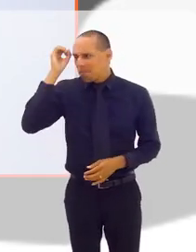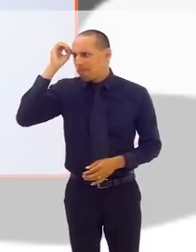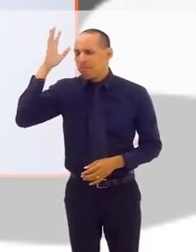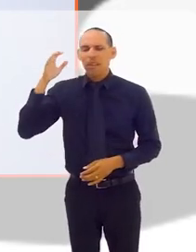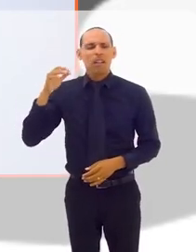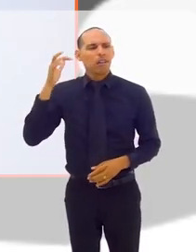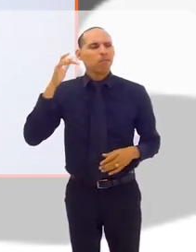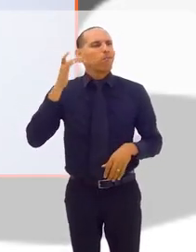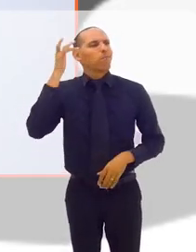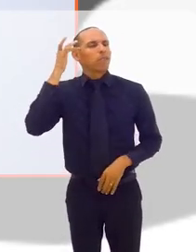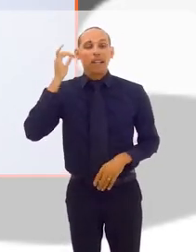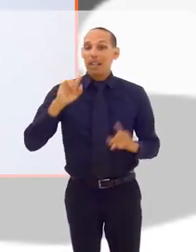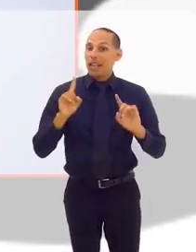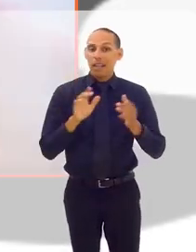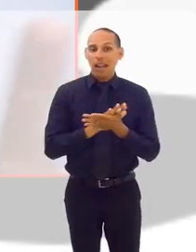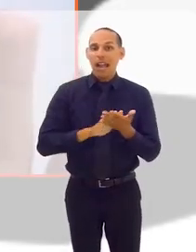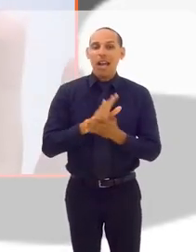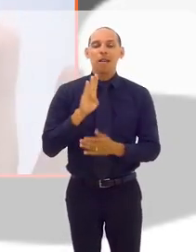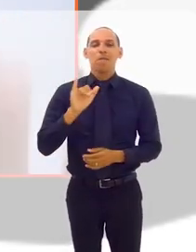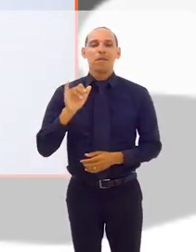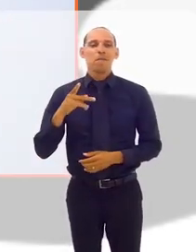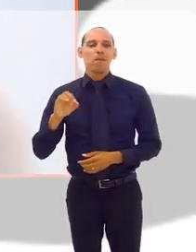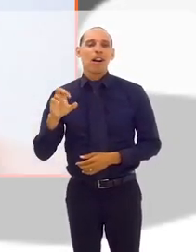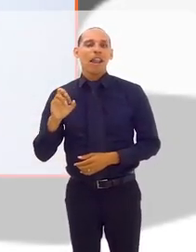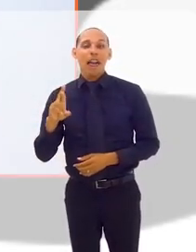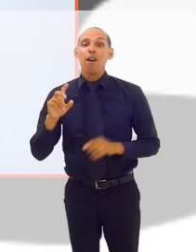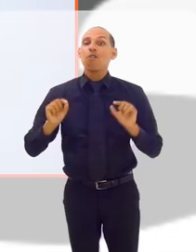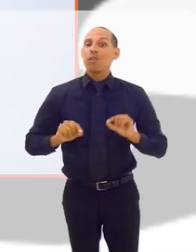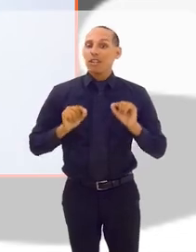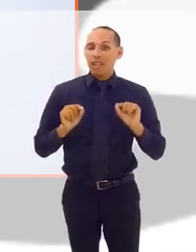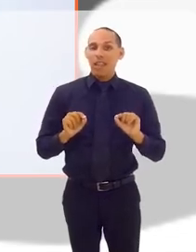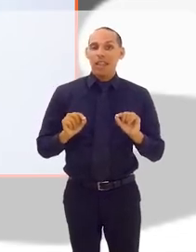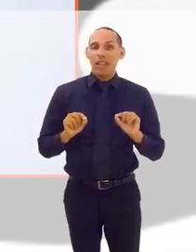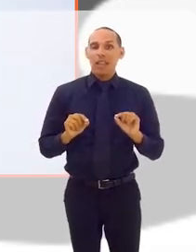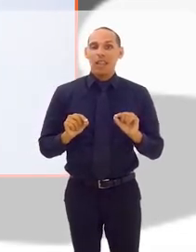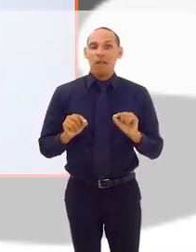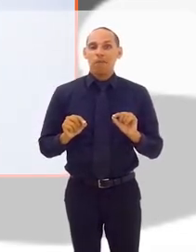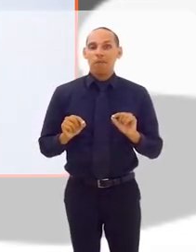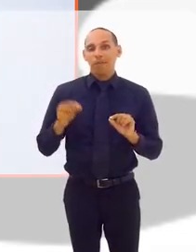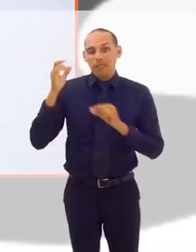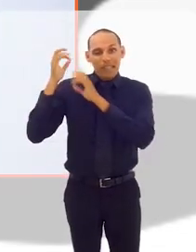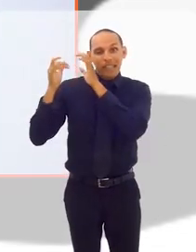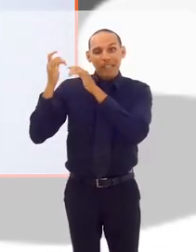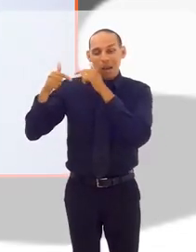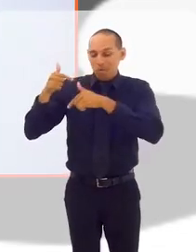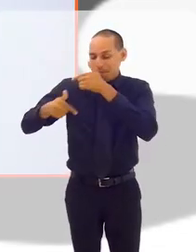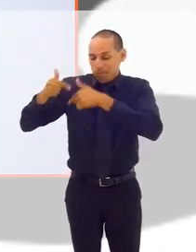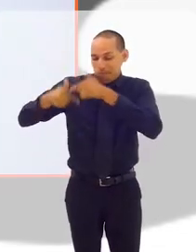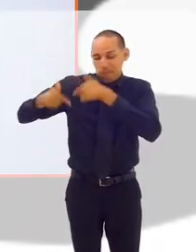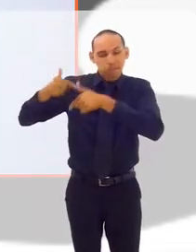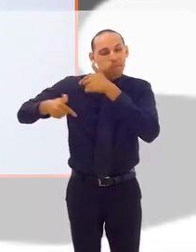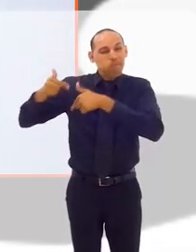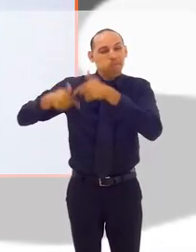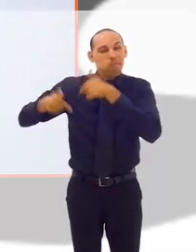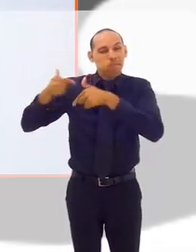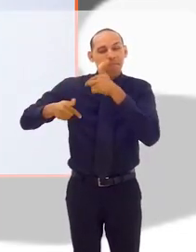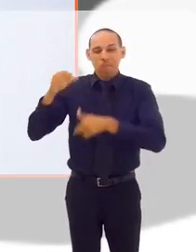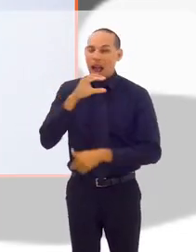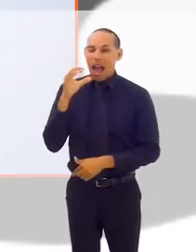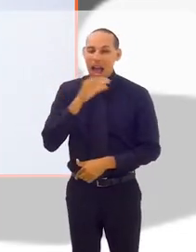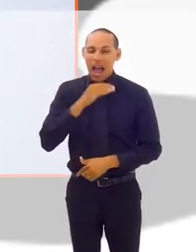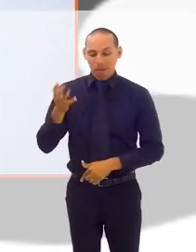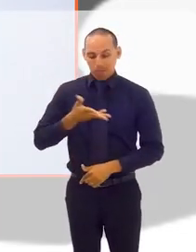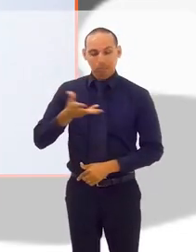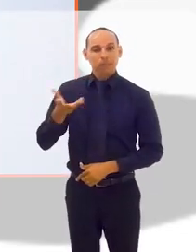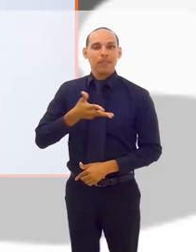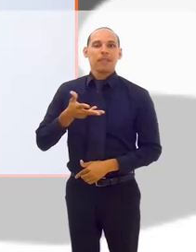dia eu esqueço, finge que não aconteceu, não, não tem nada a ver. Bipolar não é isso. Bipolar, ele tem um cérebro trabalhando de um modo